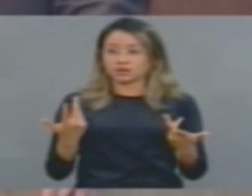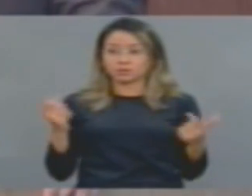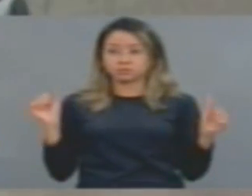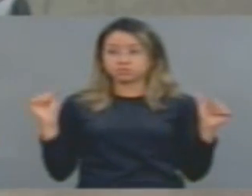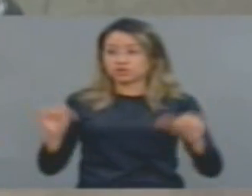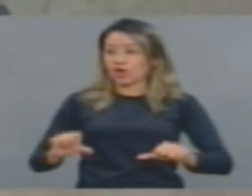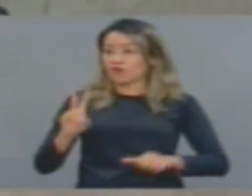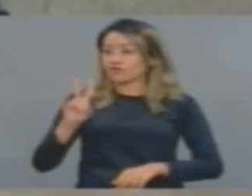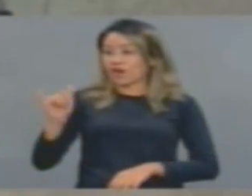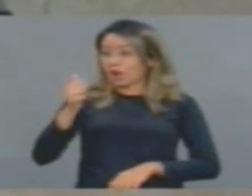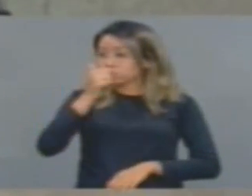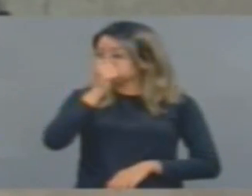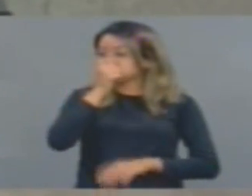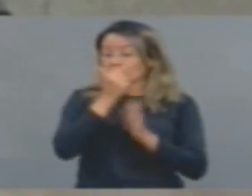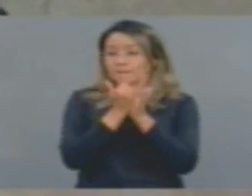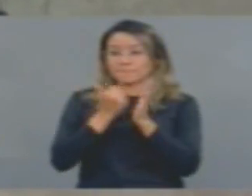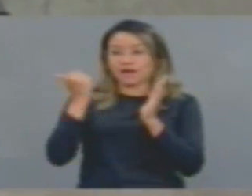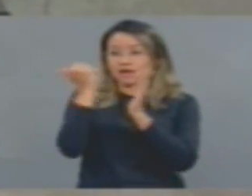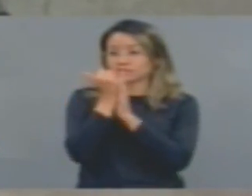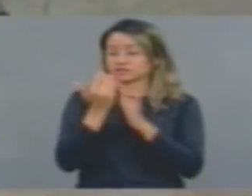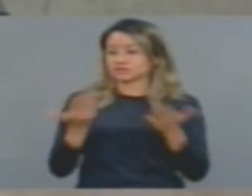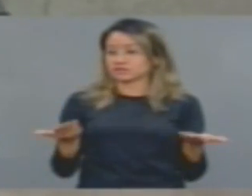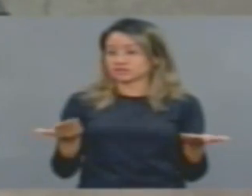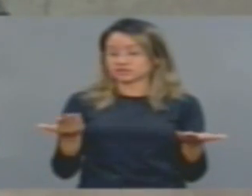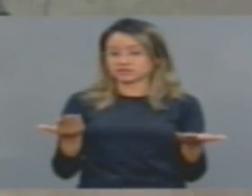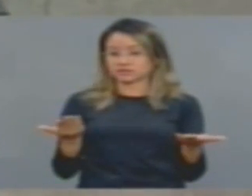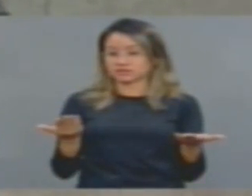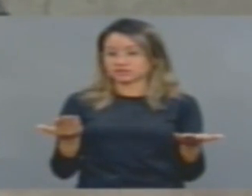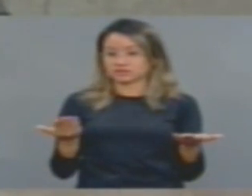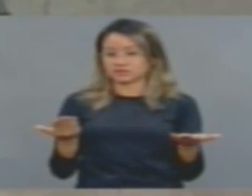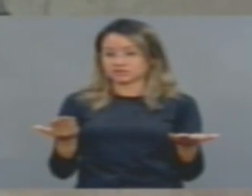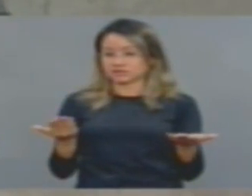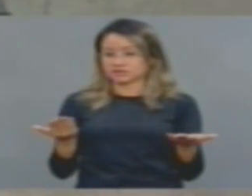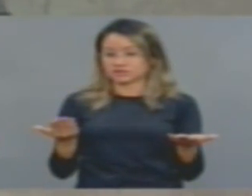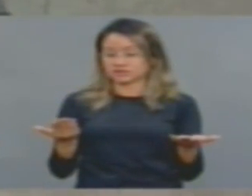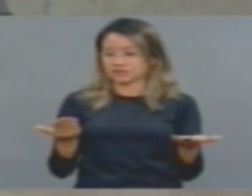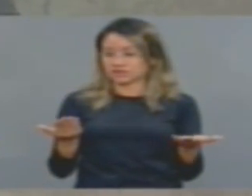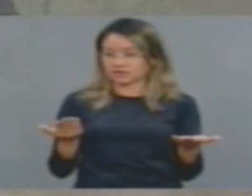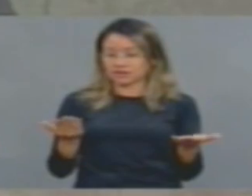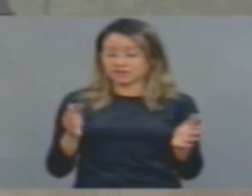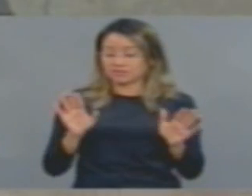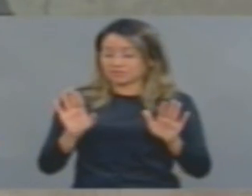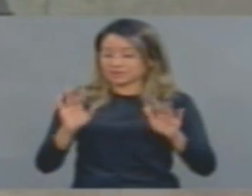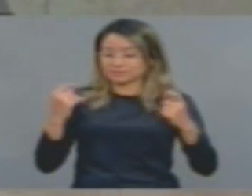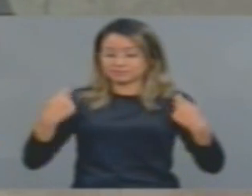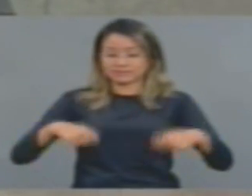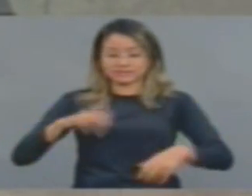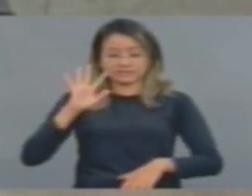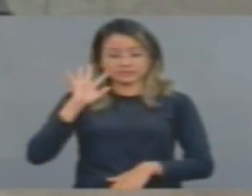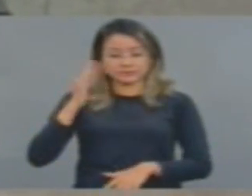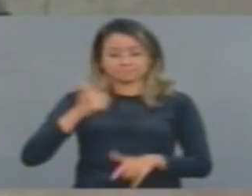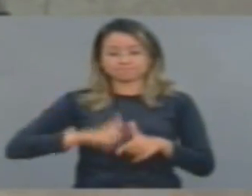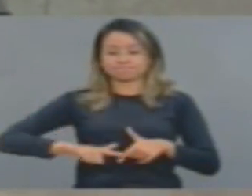o ideal era que nem existissem os centros de ressocialização,